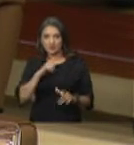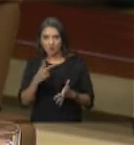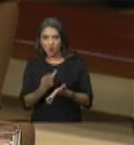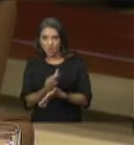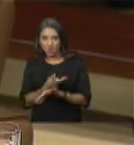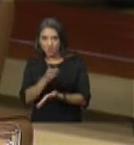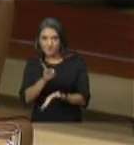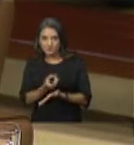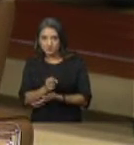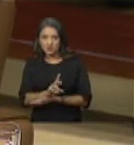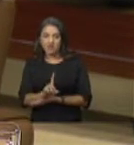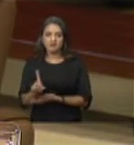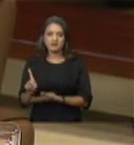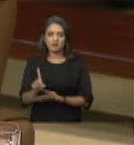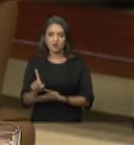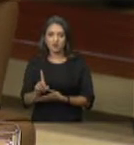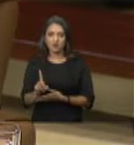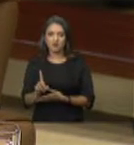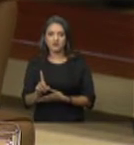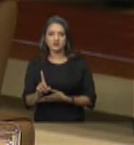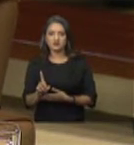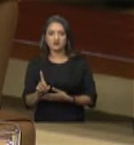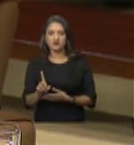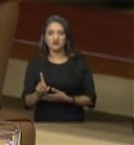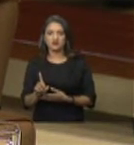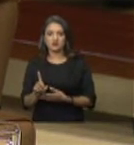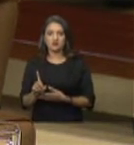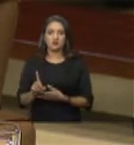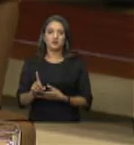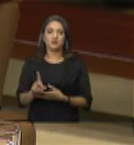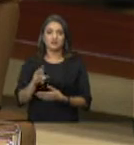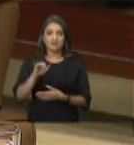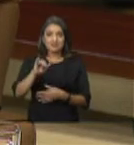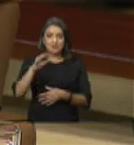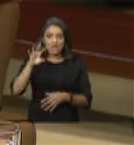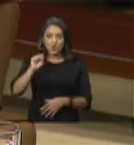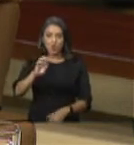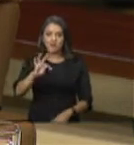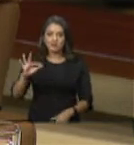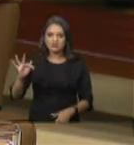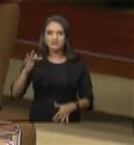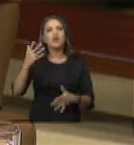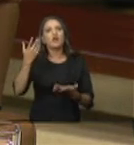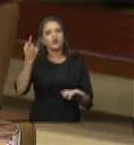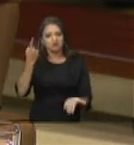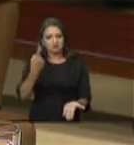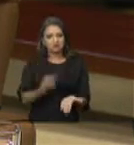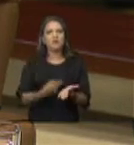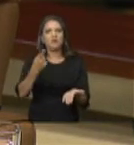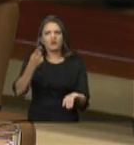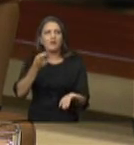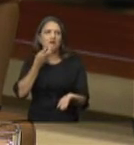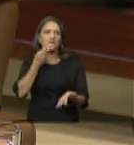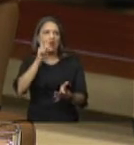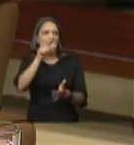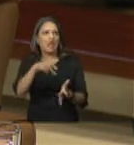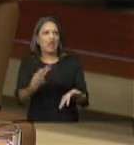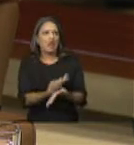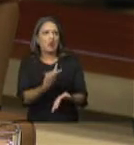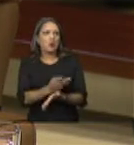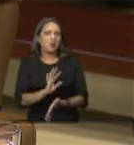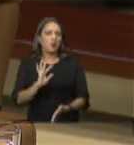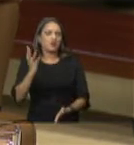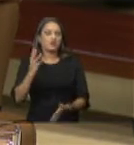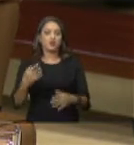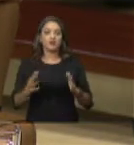fato Ou não e em caso de este tribunal chancelar as Essências de erro de fato a